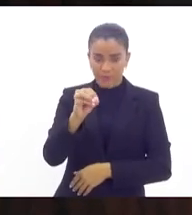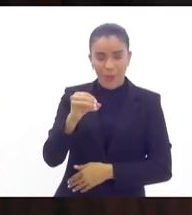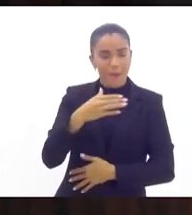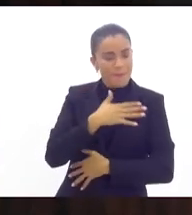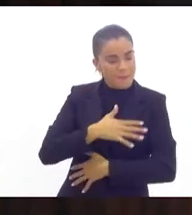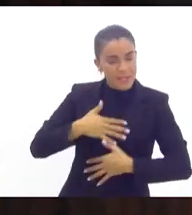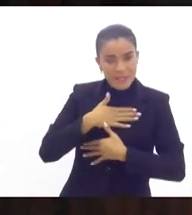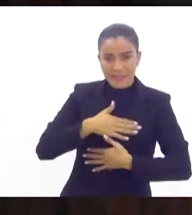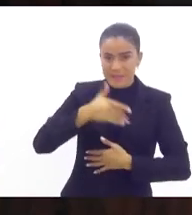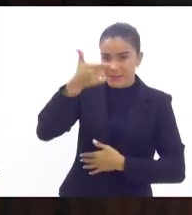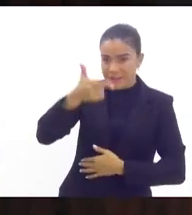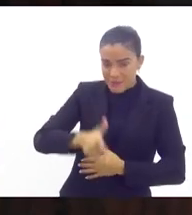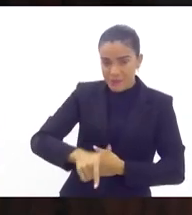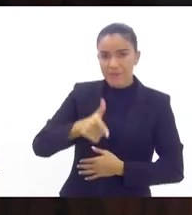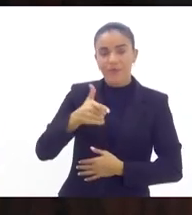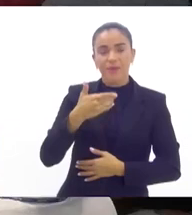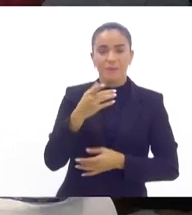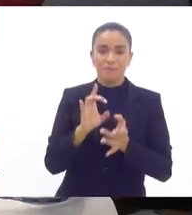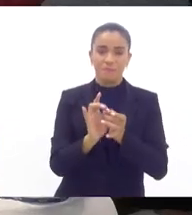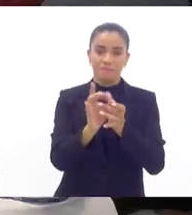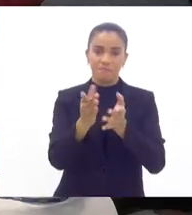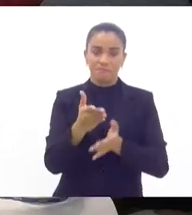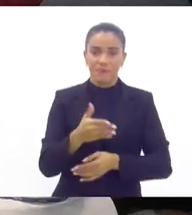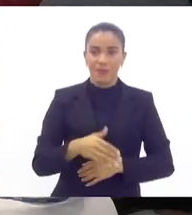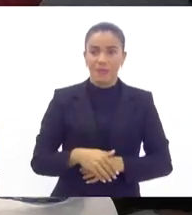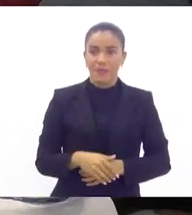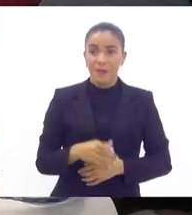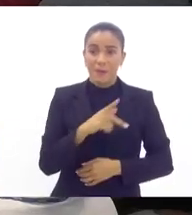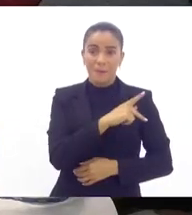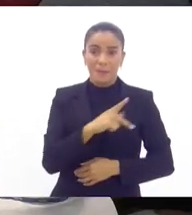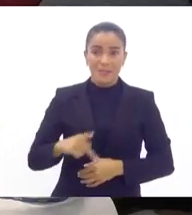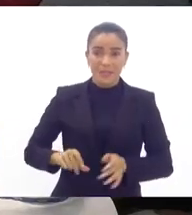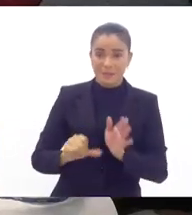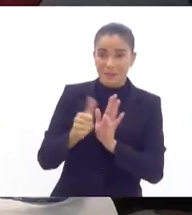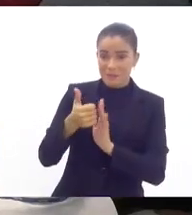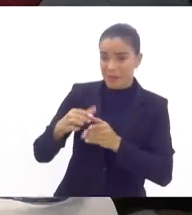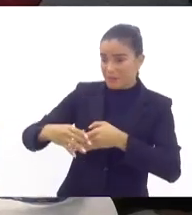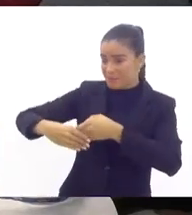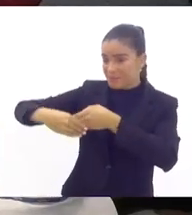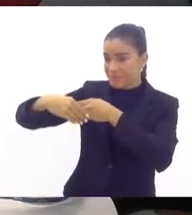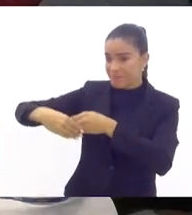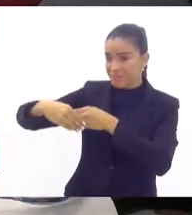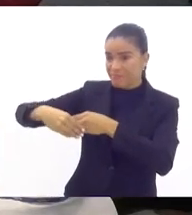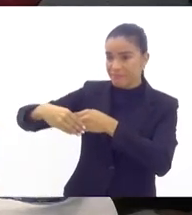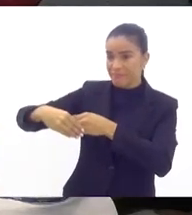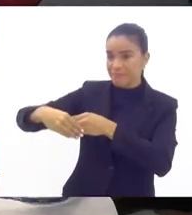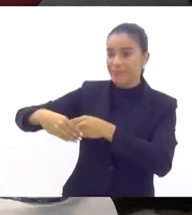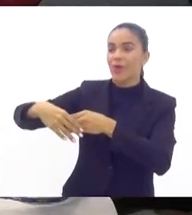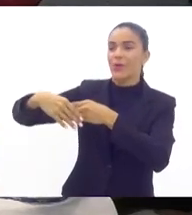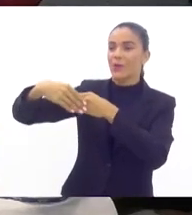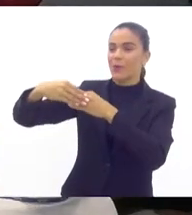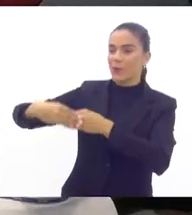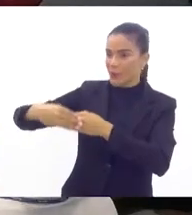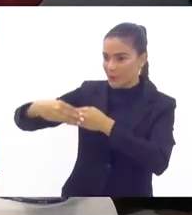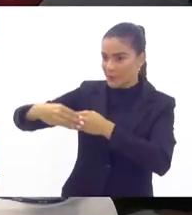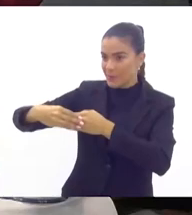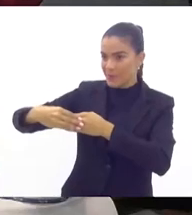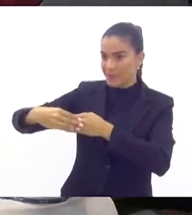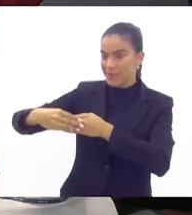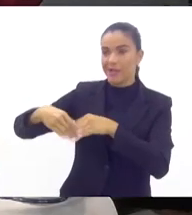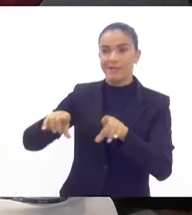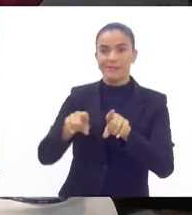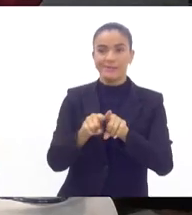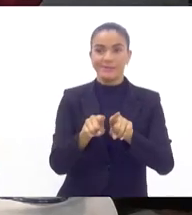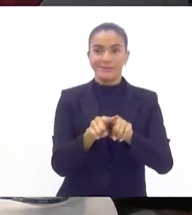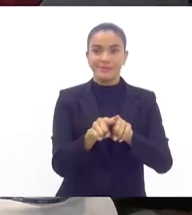concedo-lhe a fala fique à vontade Presidente primeiro lugar cumprimentava excelência cumprimentar também